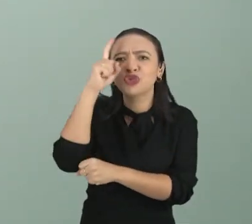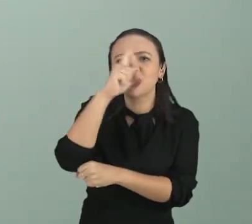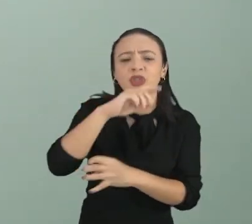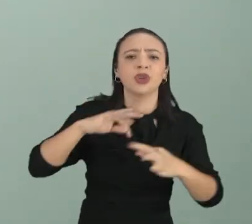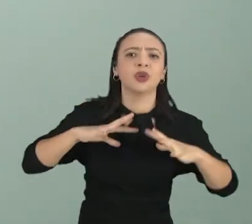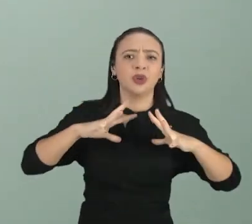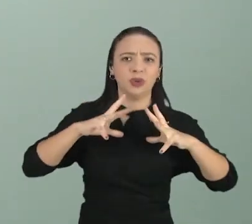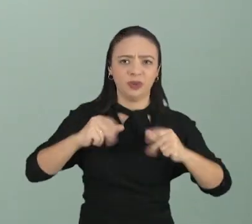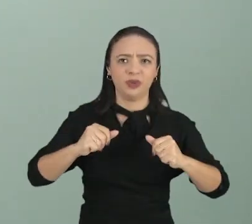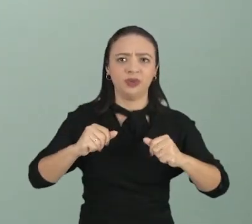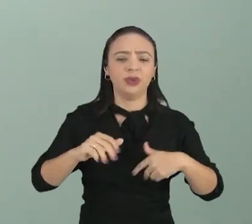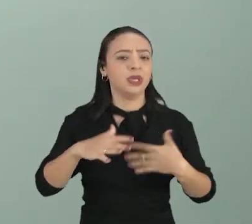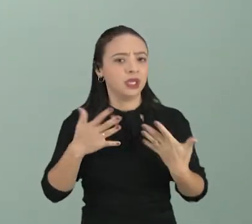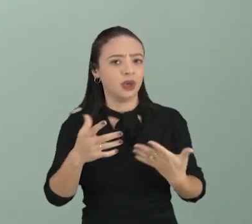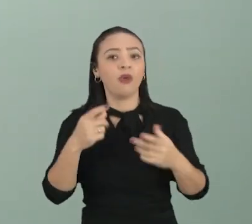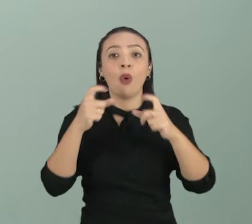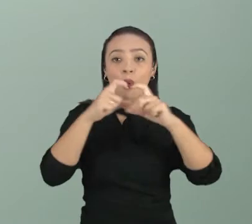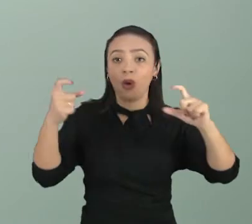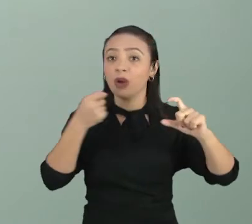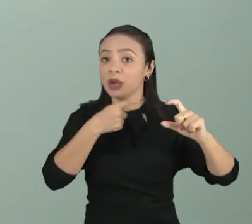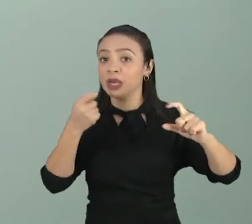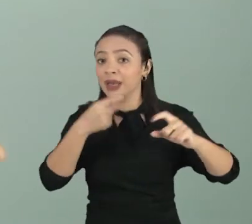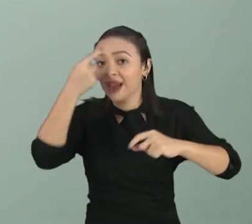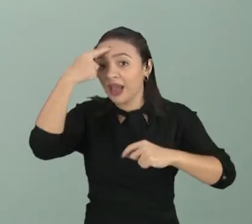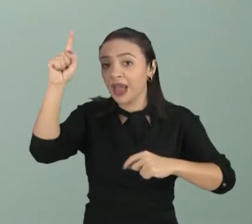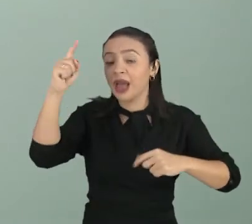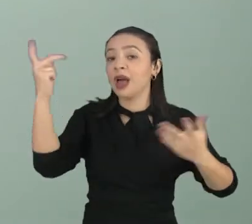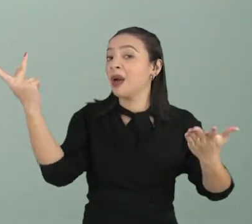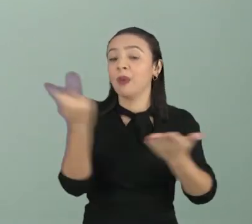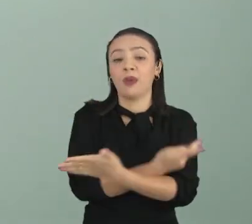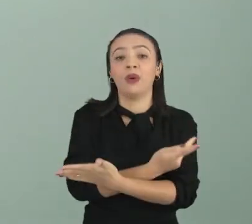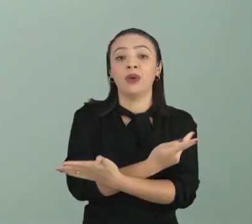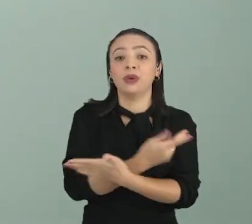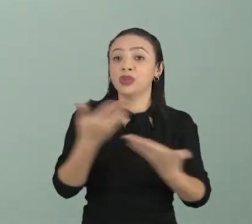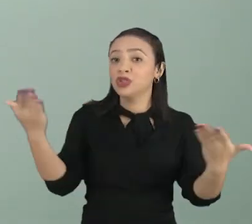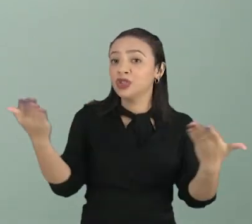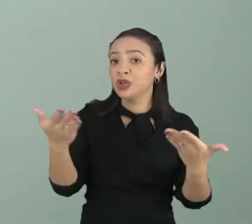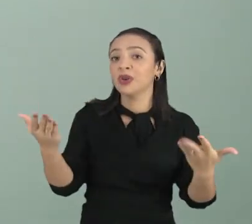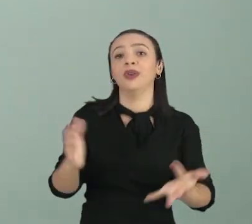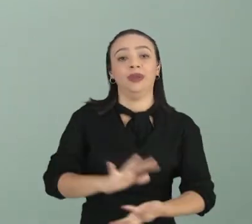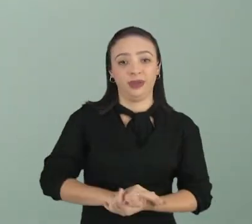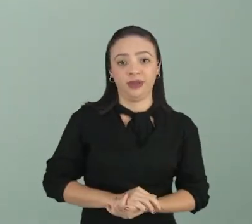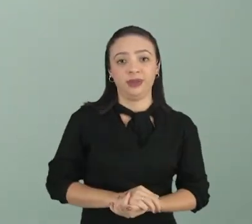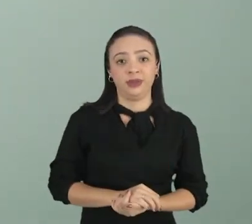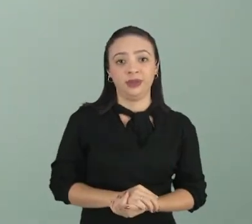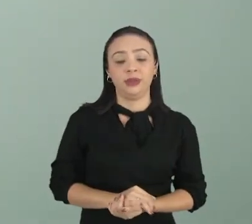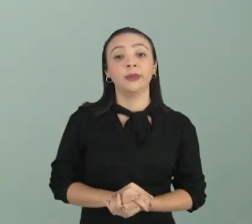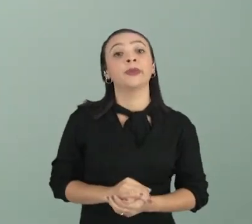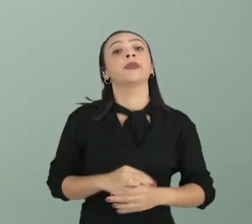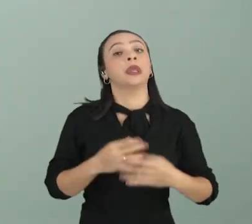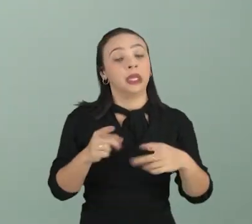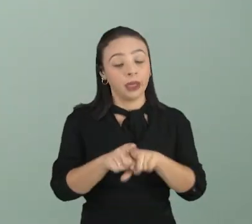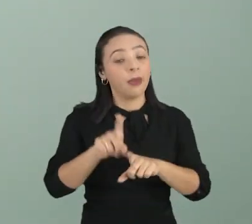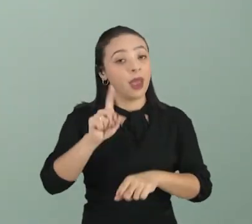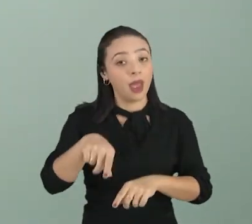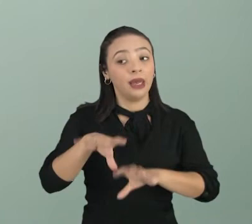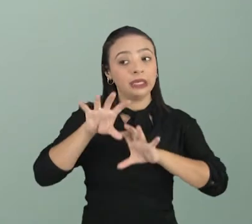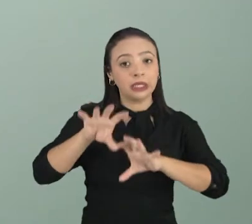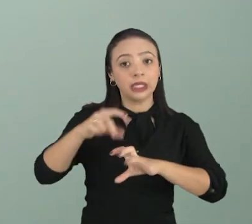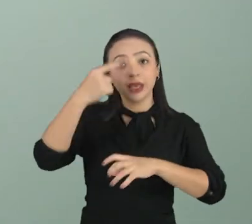essa charge ela foi produzida com base numa situação que aconteceu, e é assim que as charges são